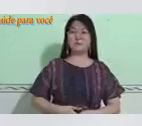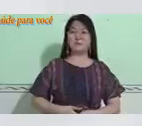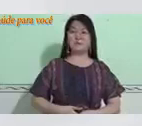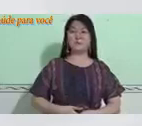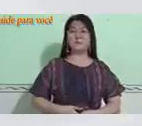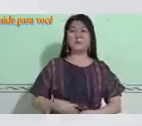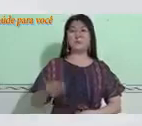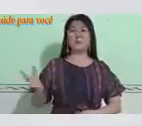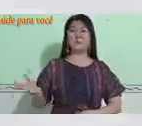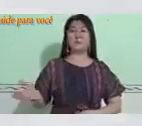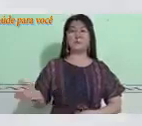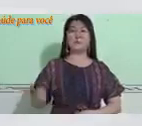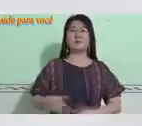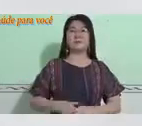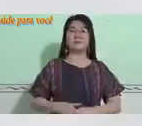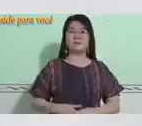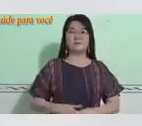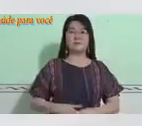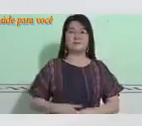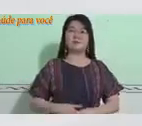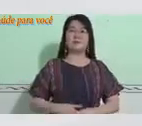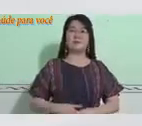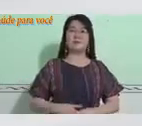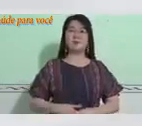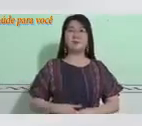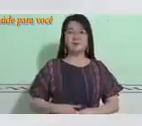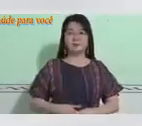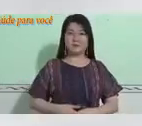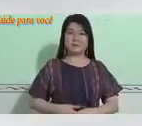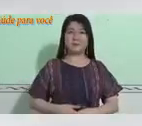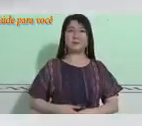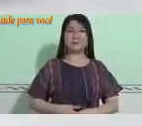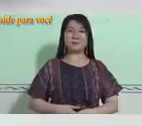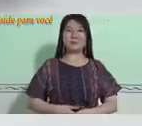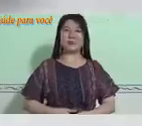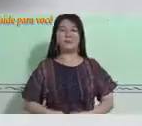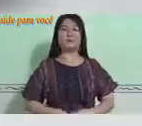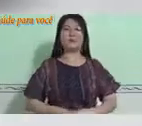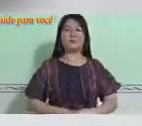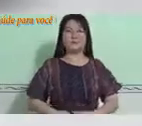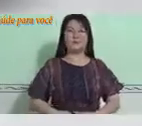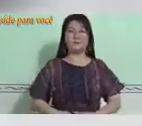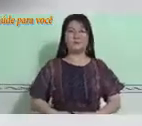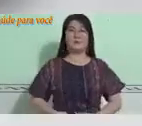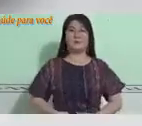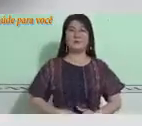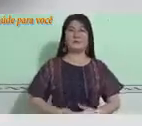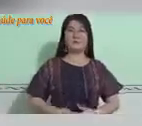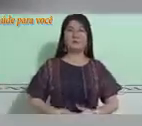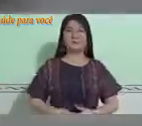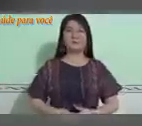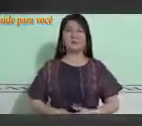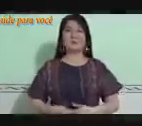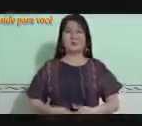No exame de urina, é feita a confirmação, podendo ser observado no microscópio a presença de gotículas de